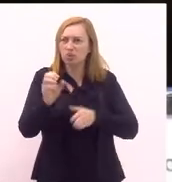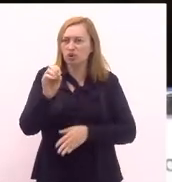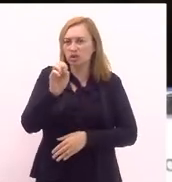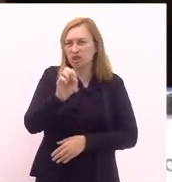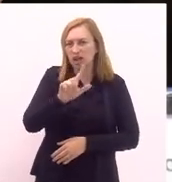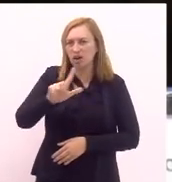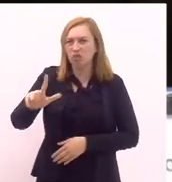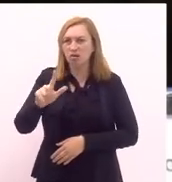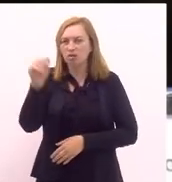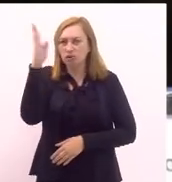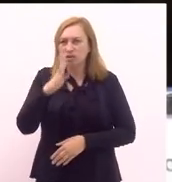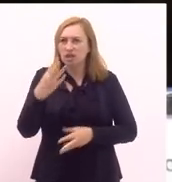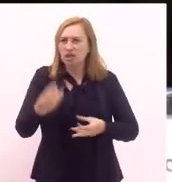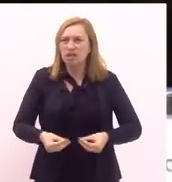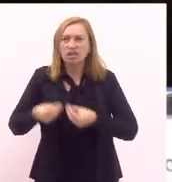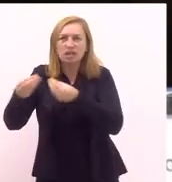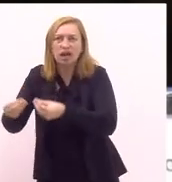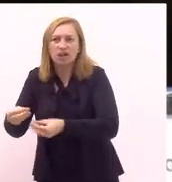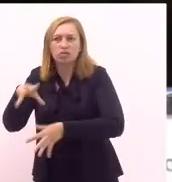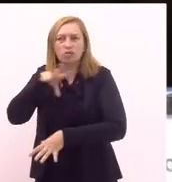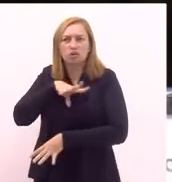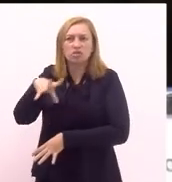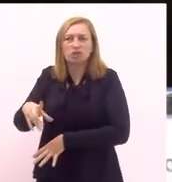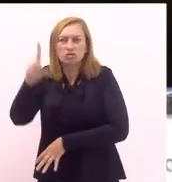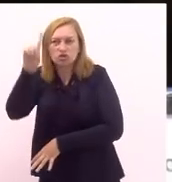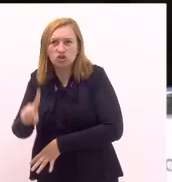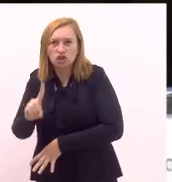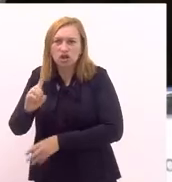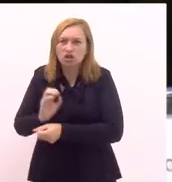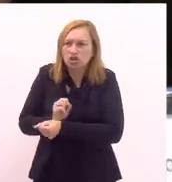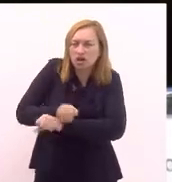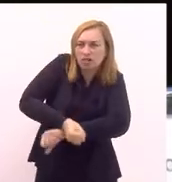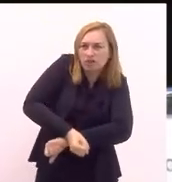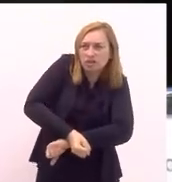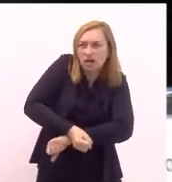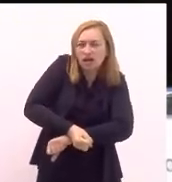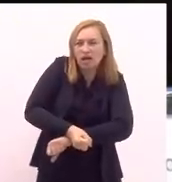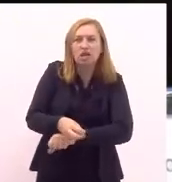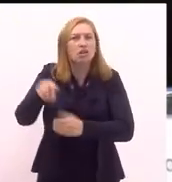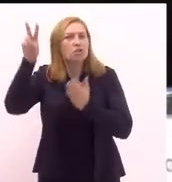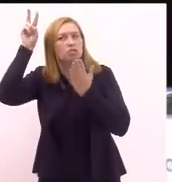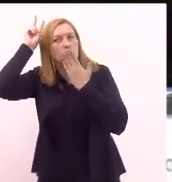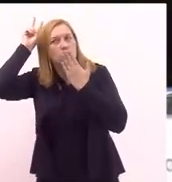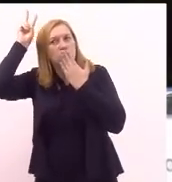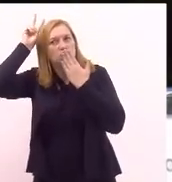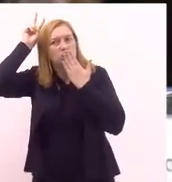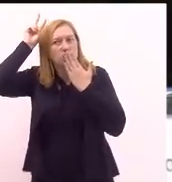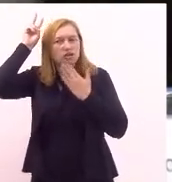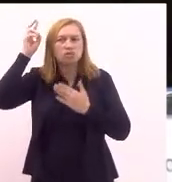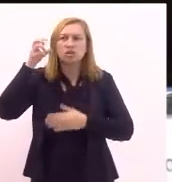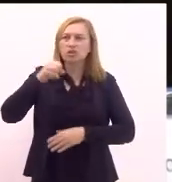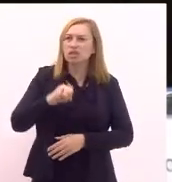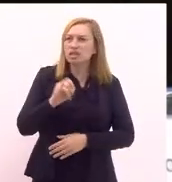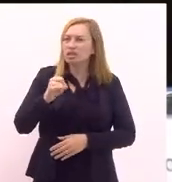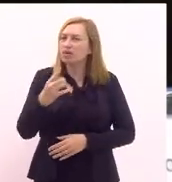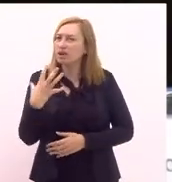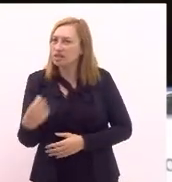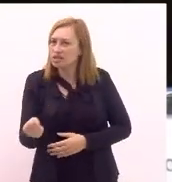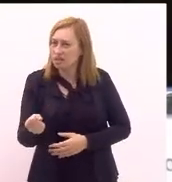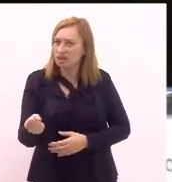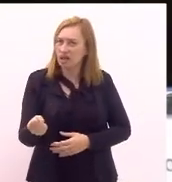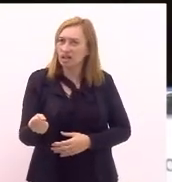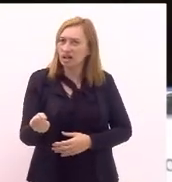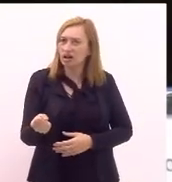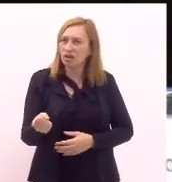que dava ao português o direito de escravizar os índios hostis se eles não aceitassem